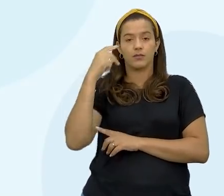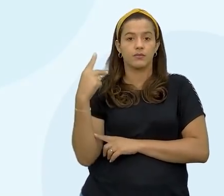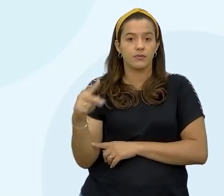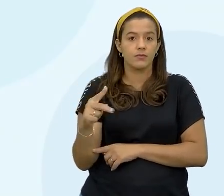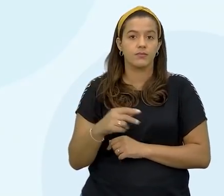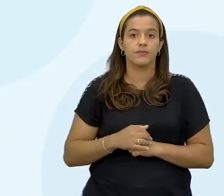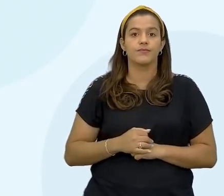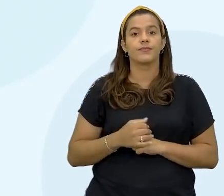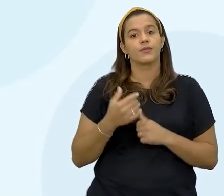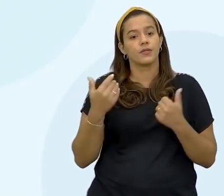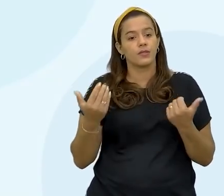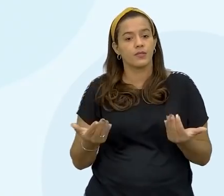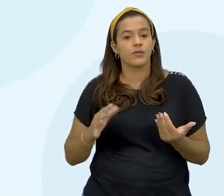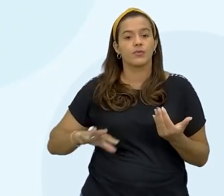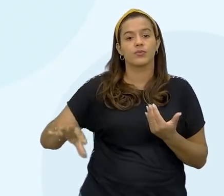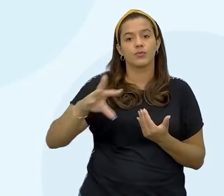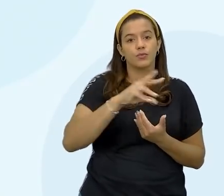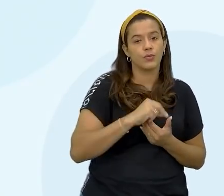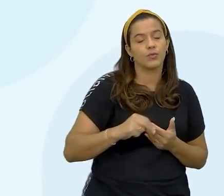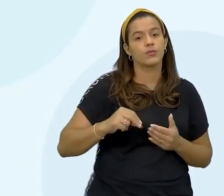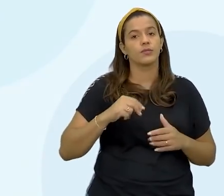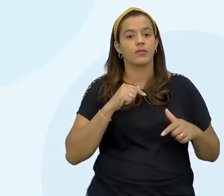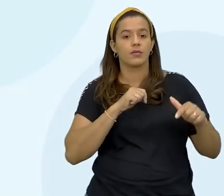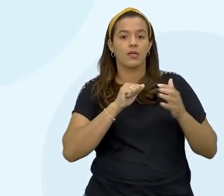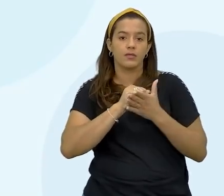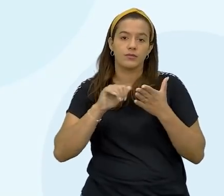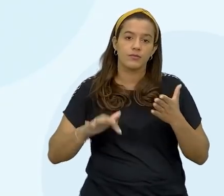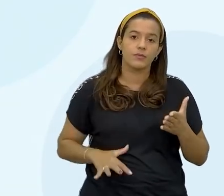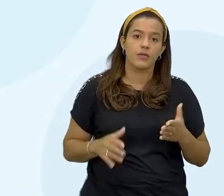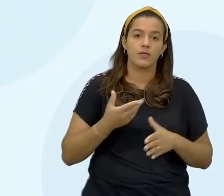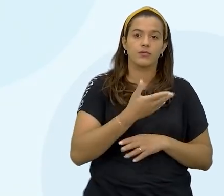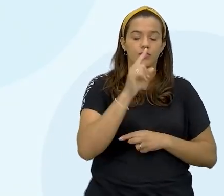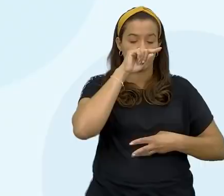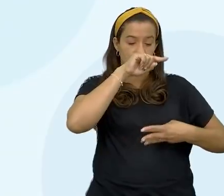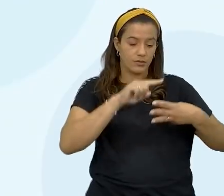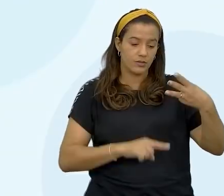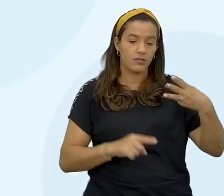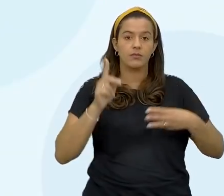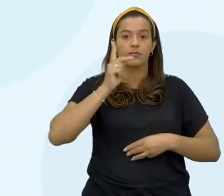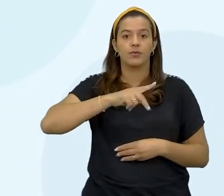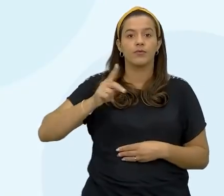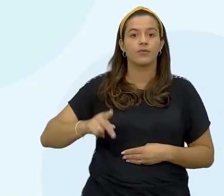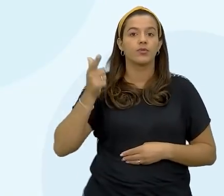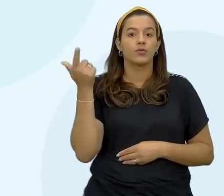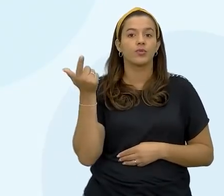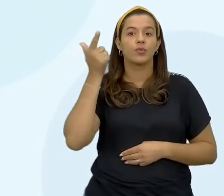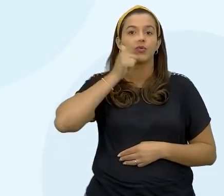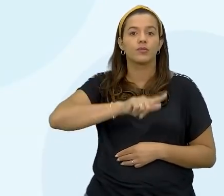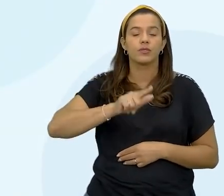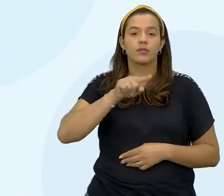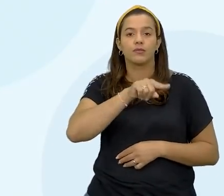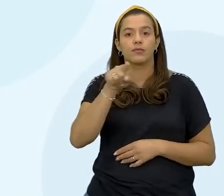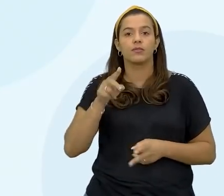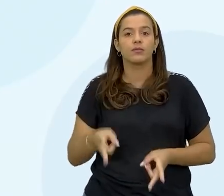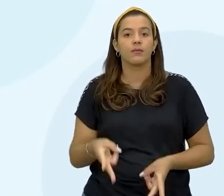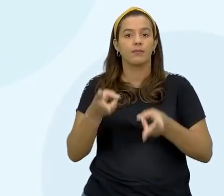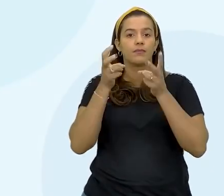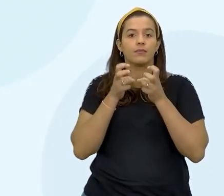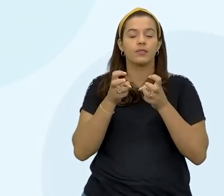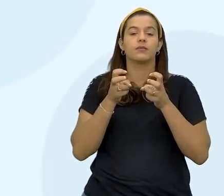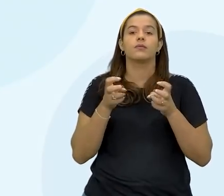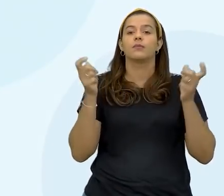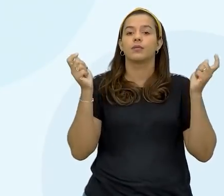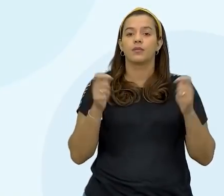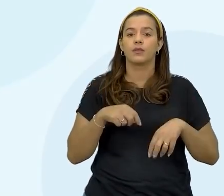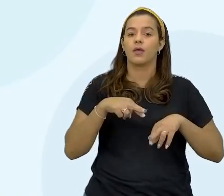na verdade, por fim, né, que depois de todas essas atividades, os 3 professores consigam realmente perceber se realmente